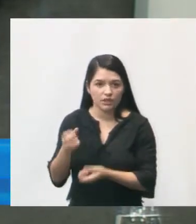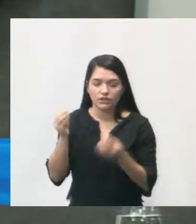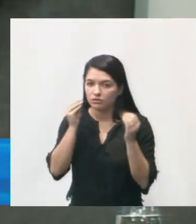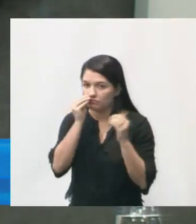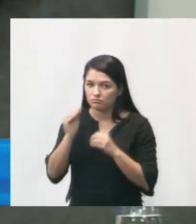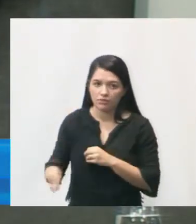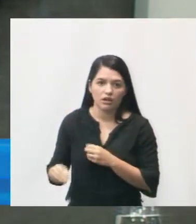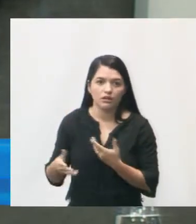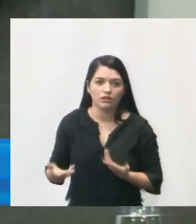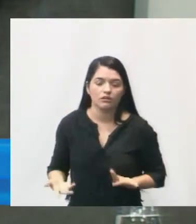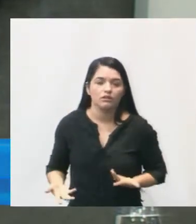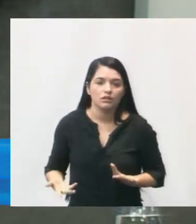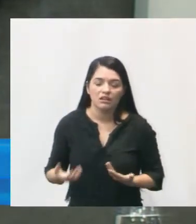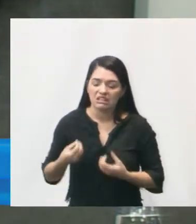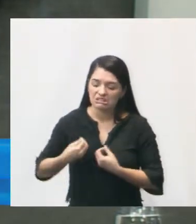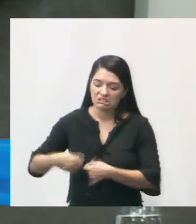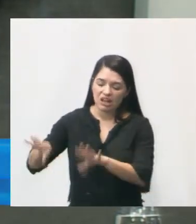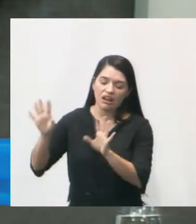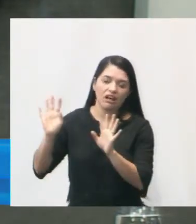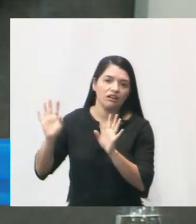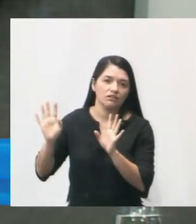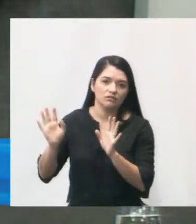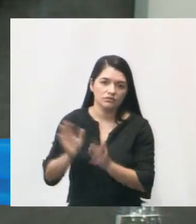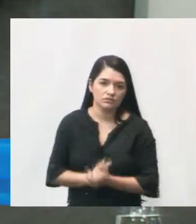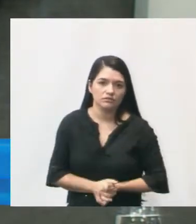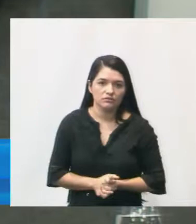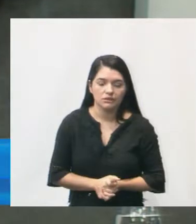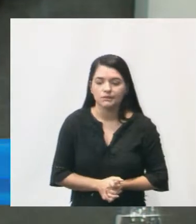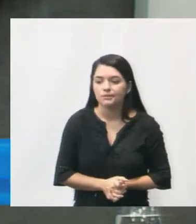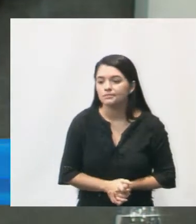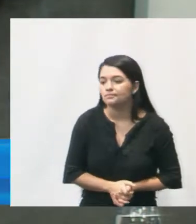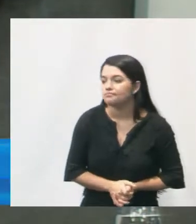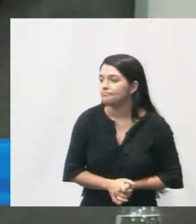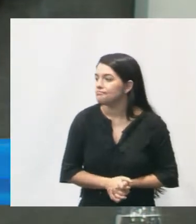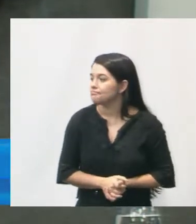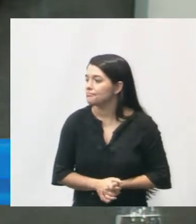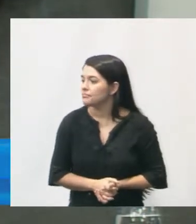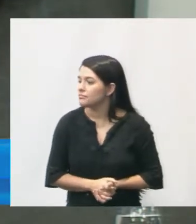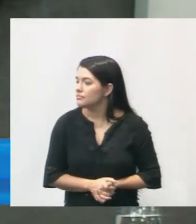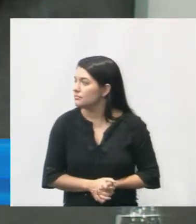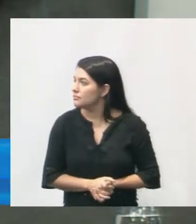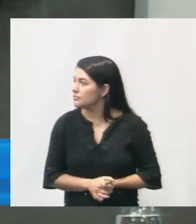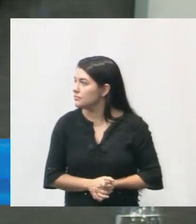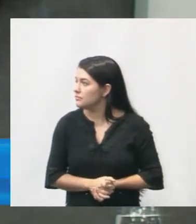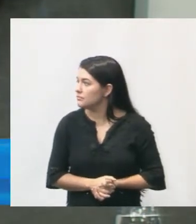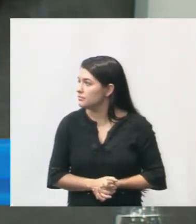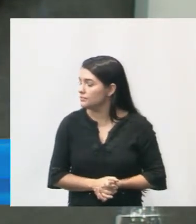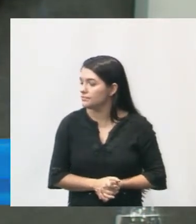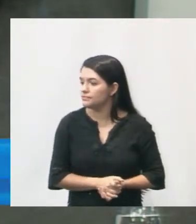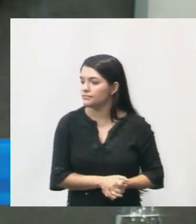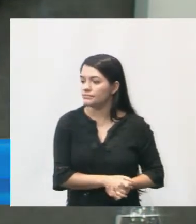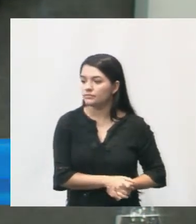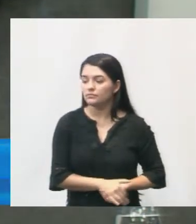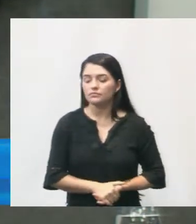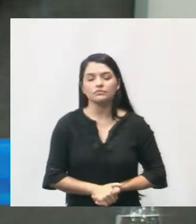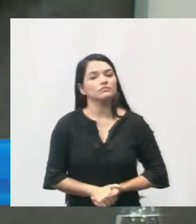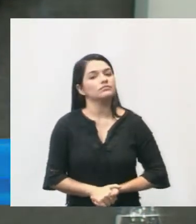E está lá, tudo largado as traças. Vereador Mazinho. Vereador Davi, que eu tenho tanta coisa para falar. Não, fala, fala.